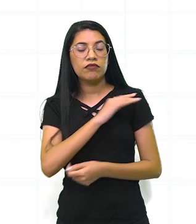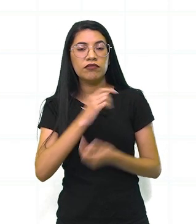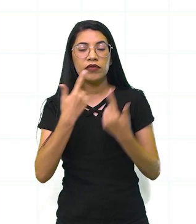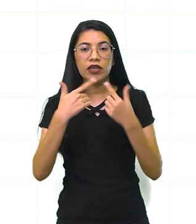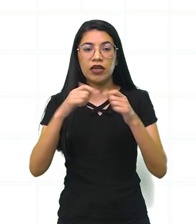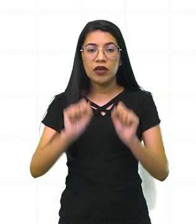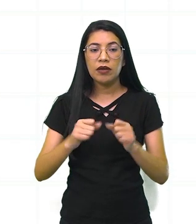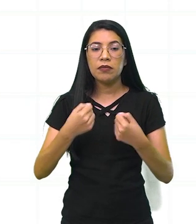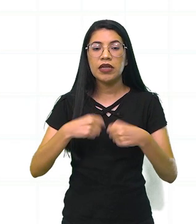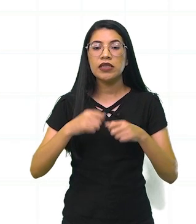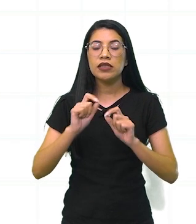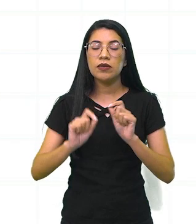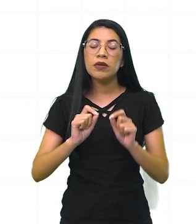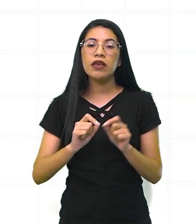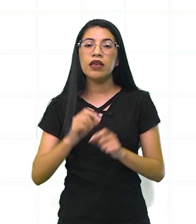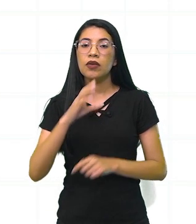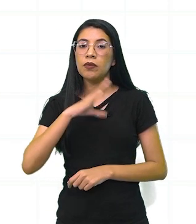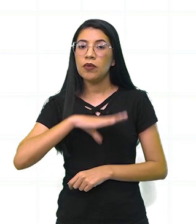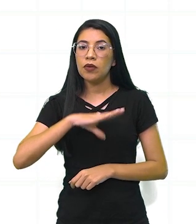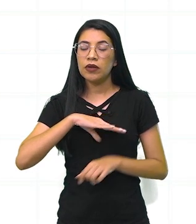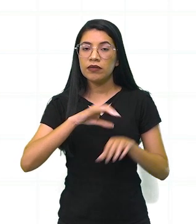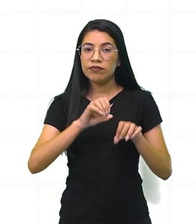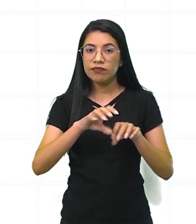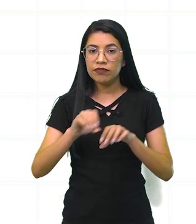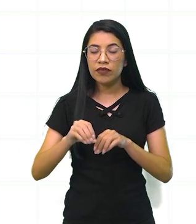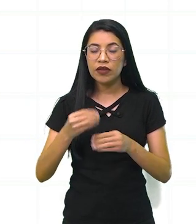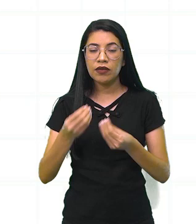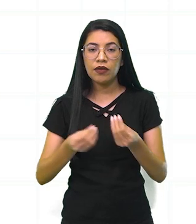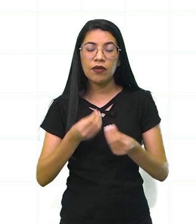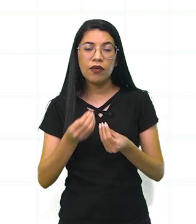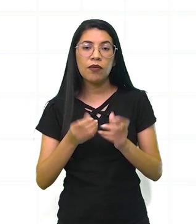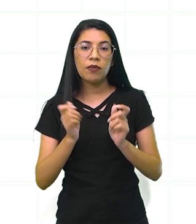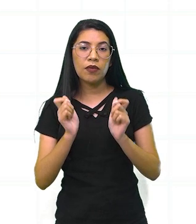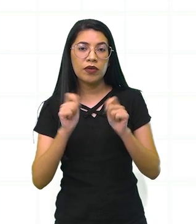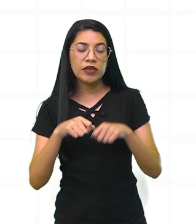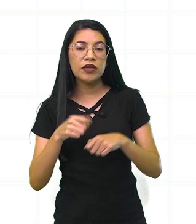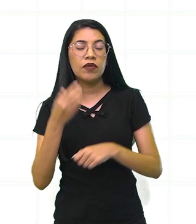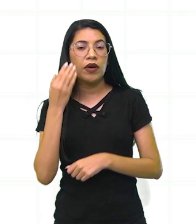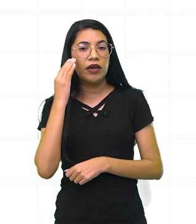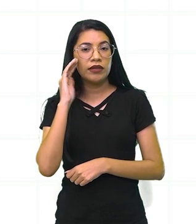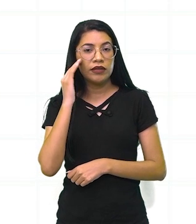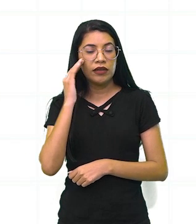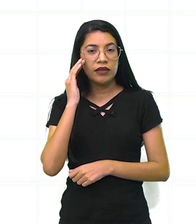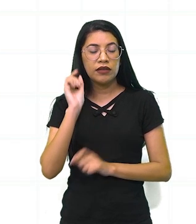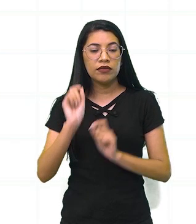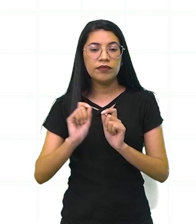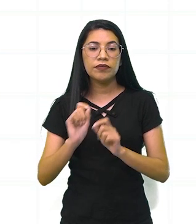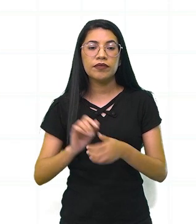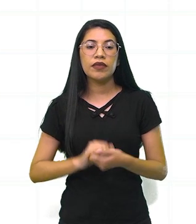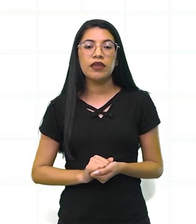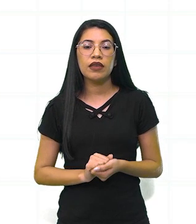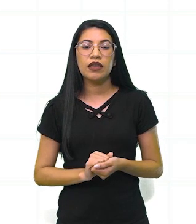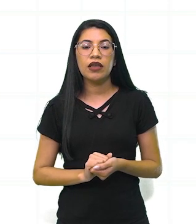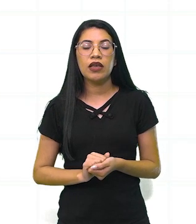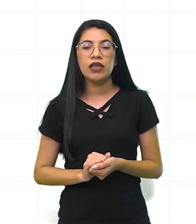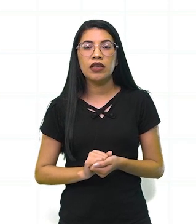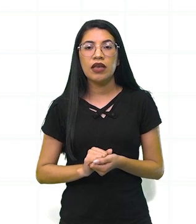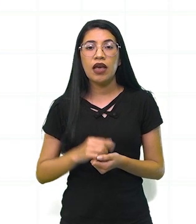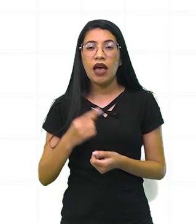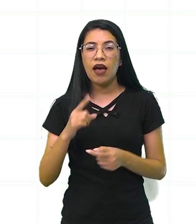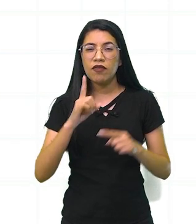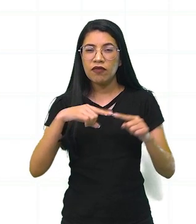as aulas deua portuguesa viabilizem a compreensão de que a defesa de uma única variedade